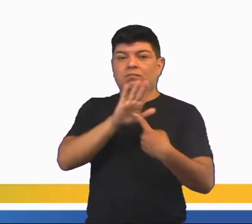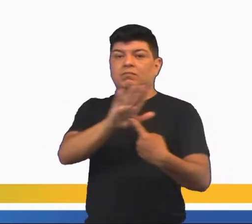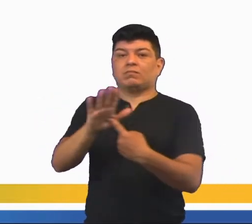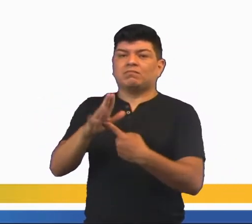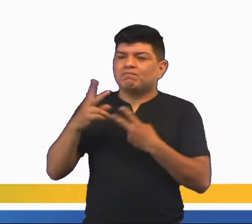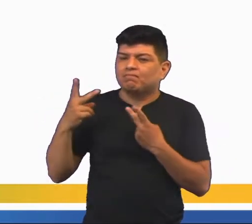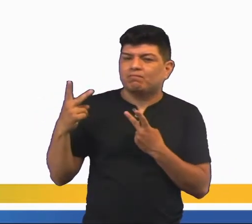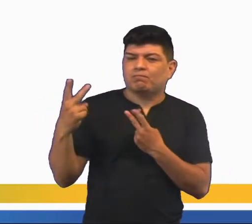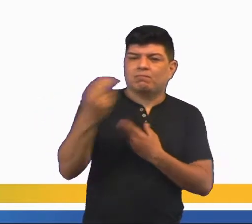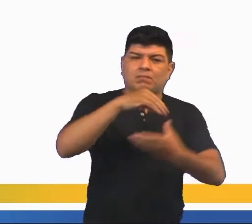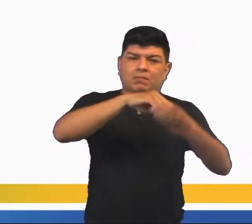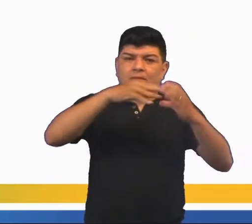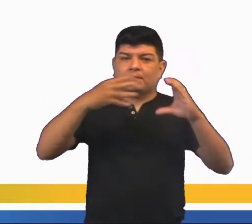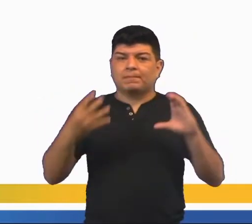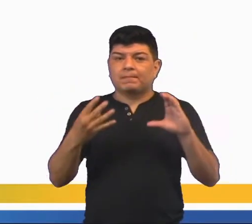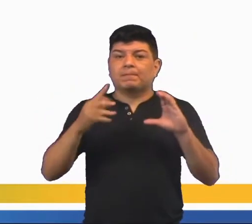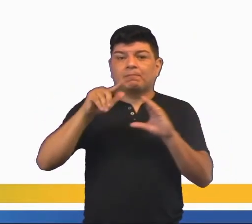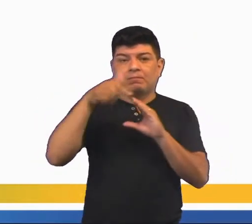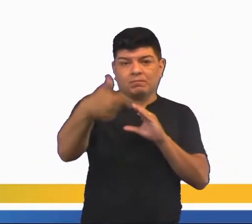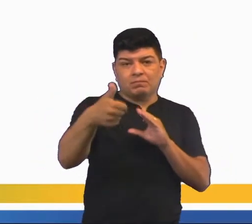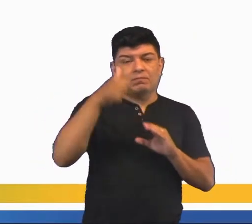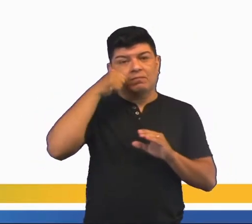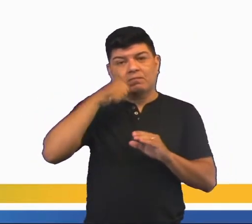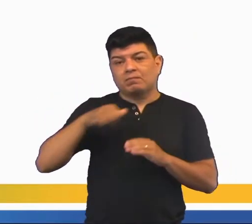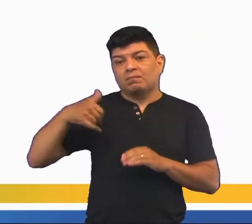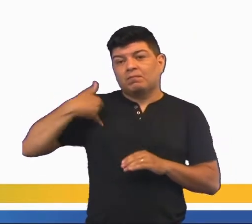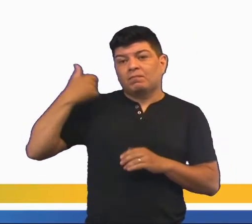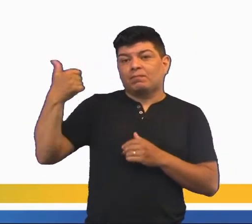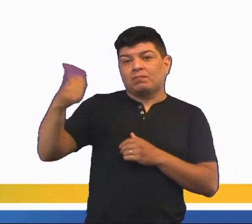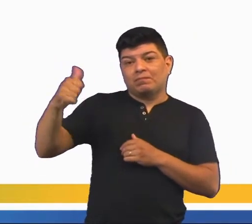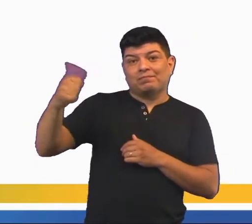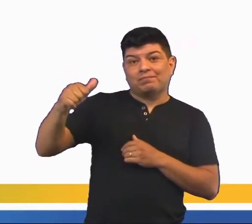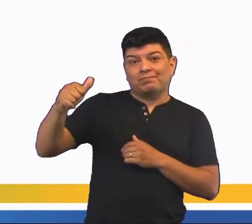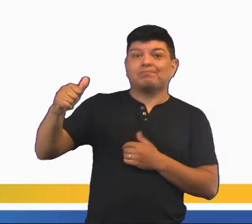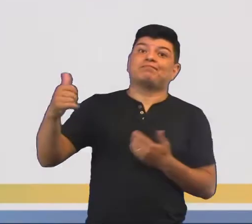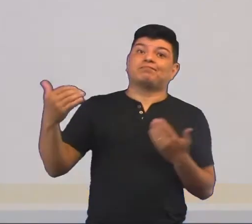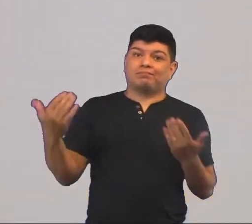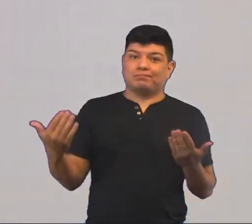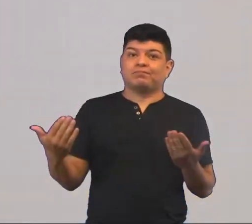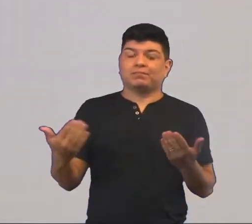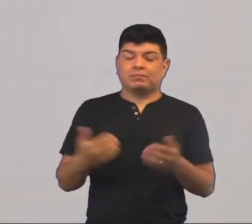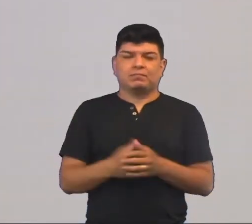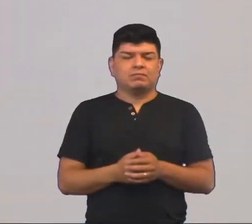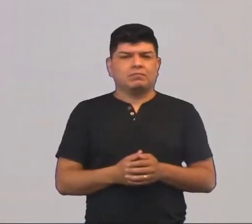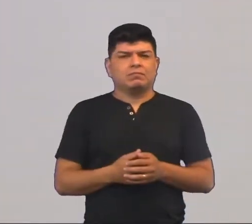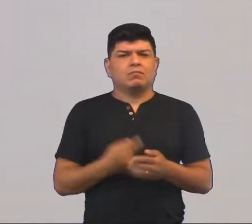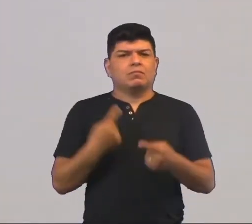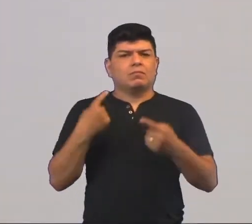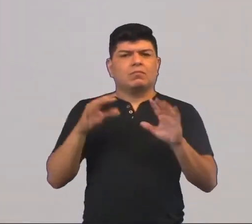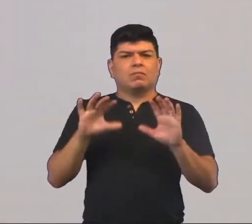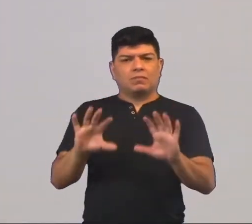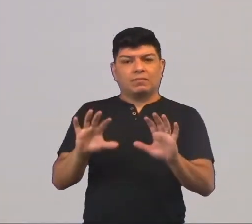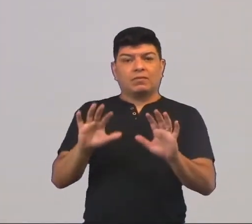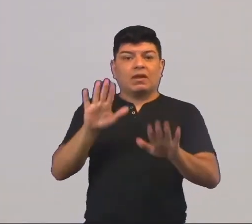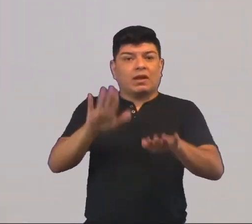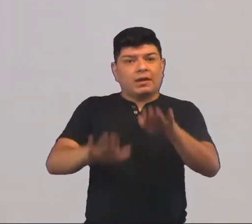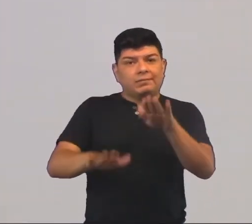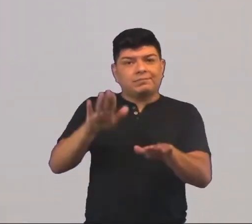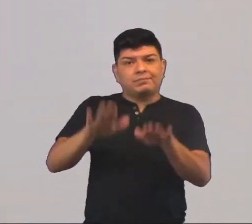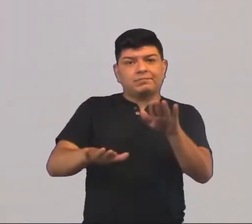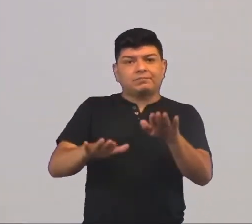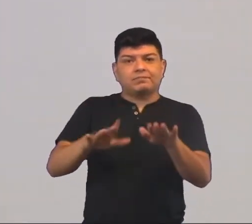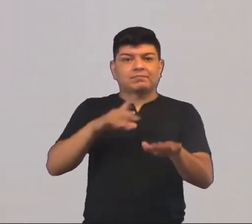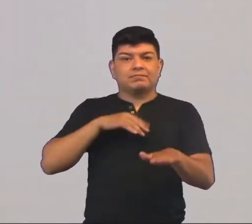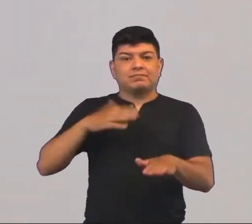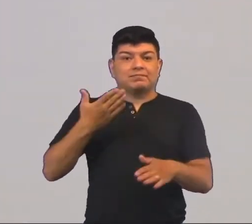as mesmas características de outra da mesma idade. Ou seja, às vezes você